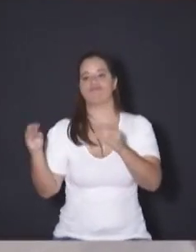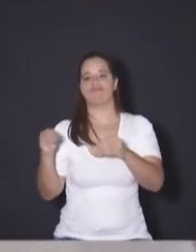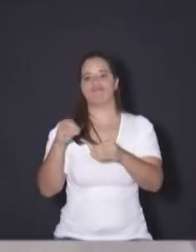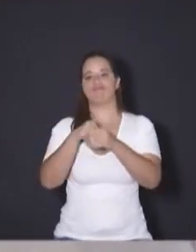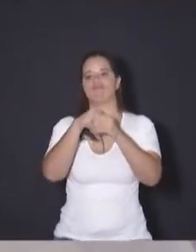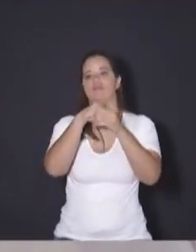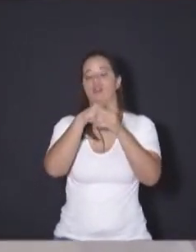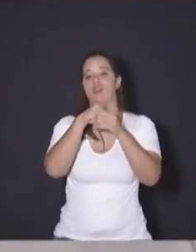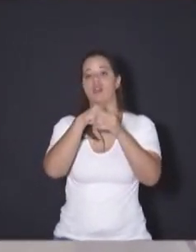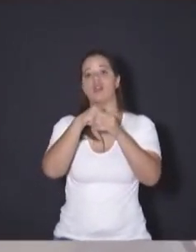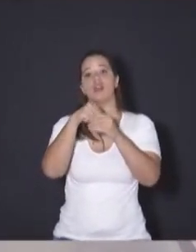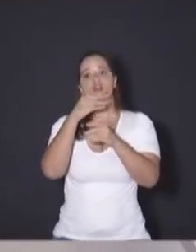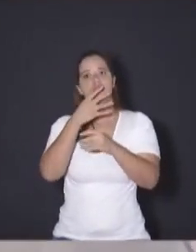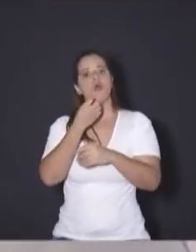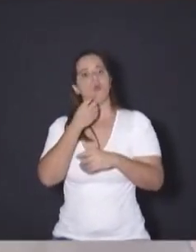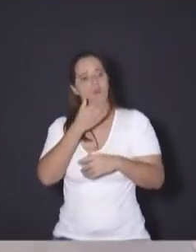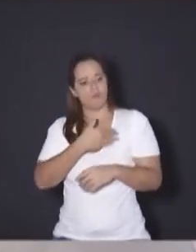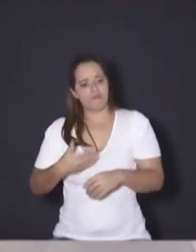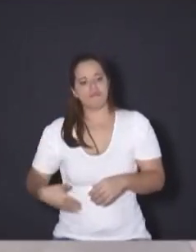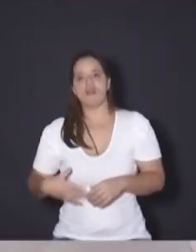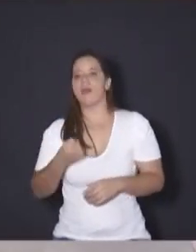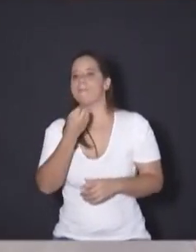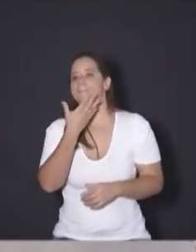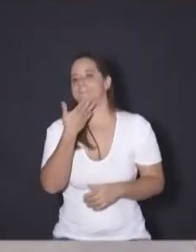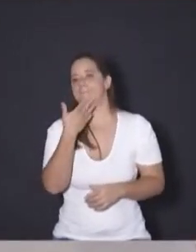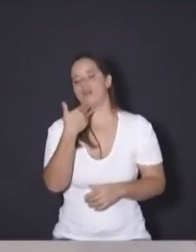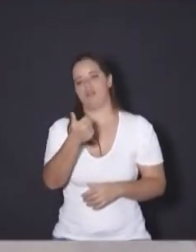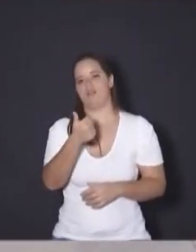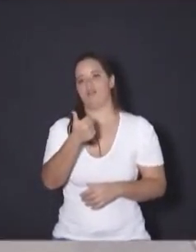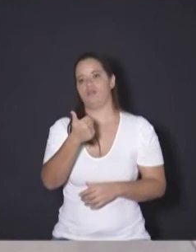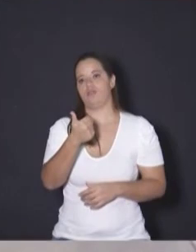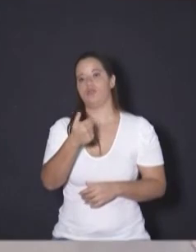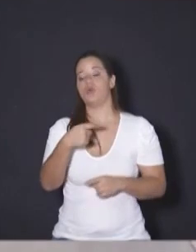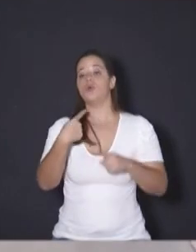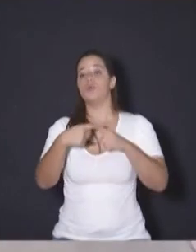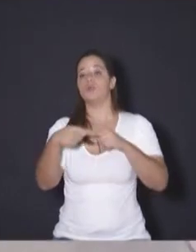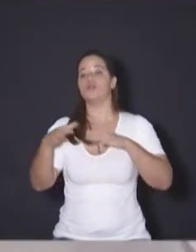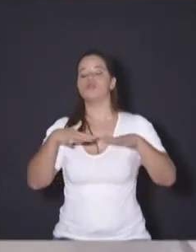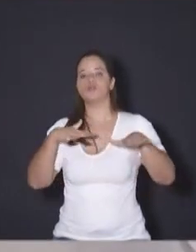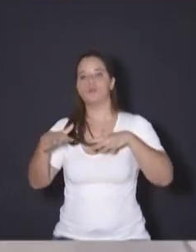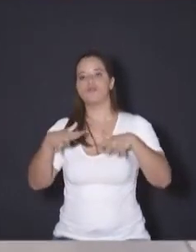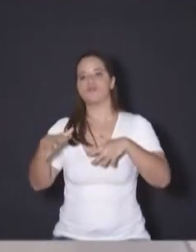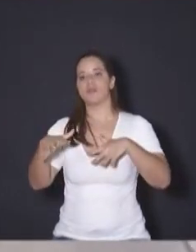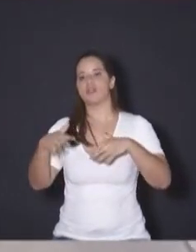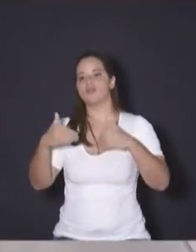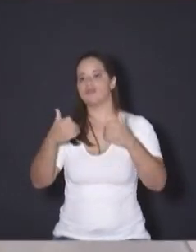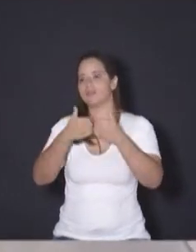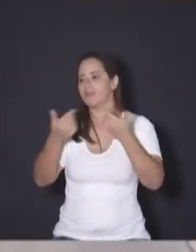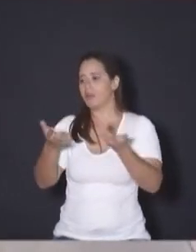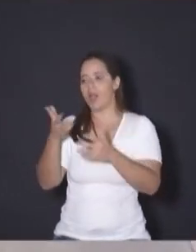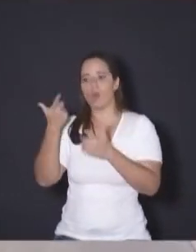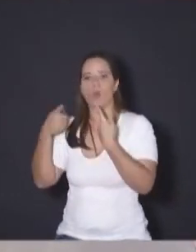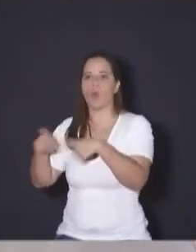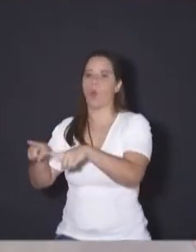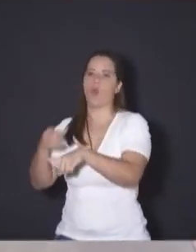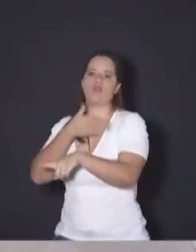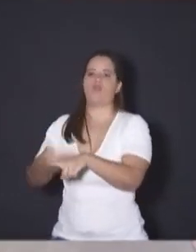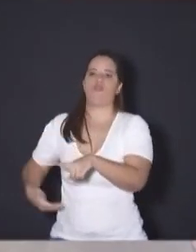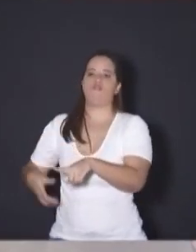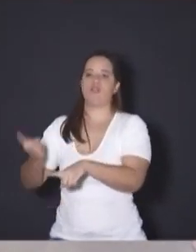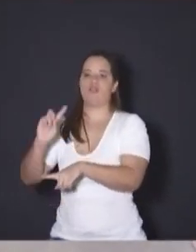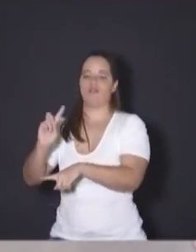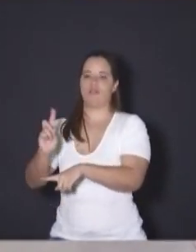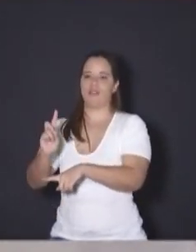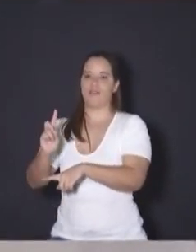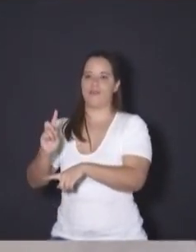eles governo muito melhor os movimentos não são adversários do governo